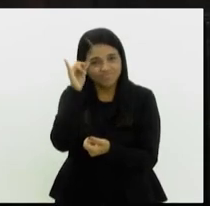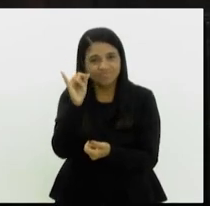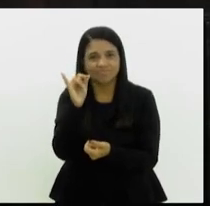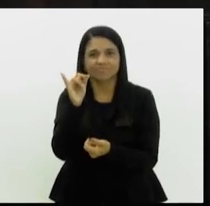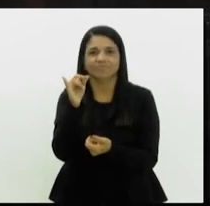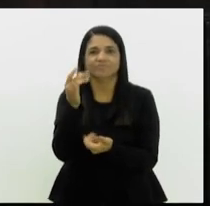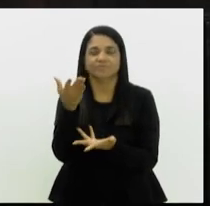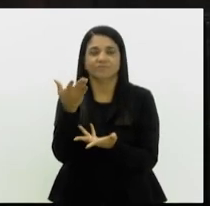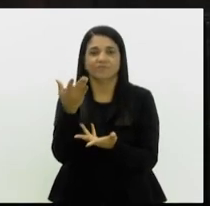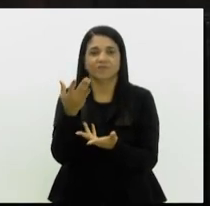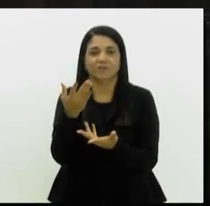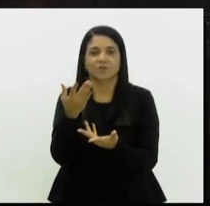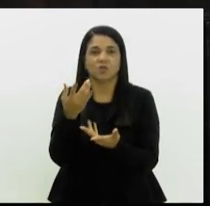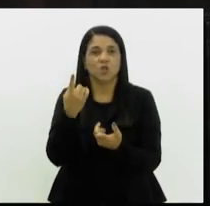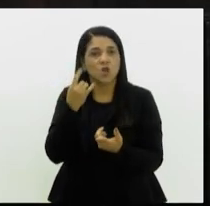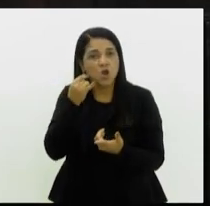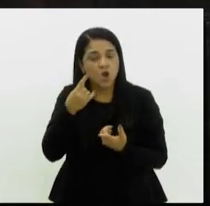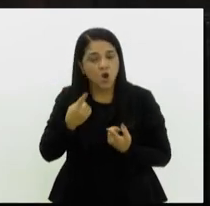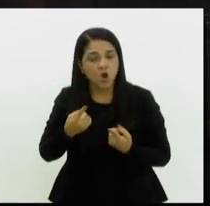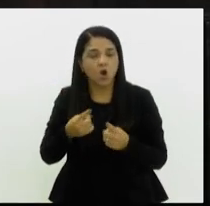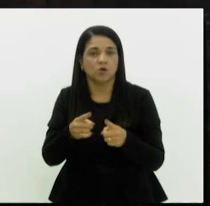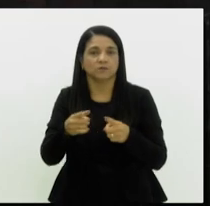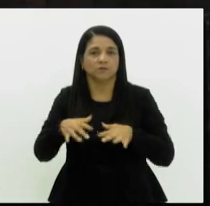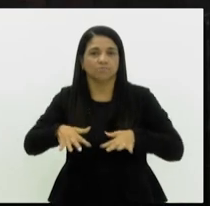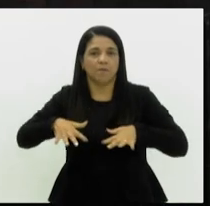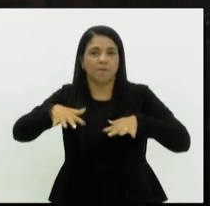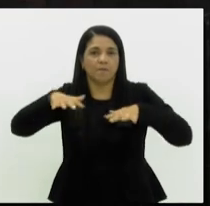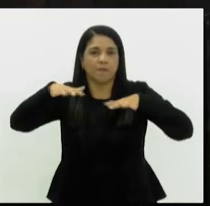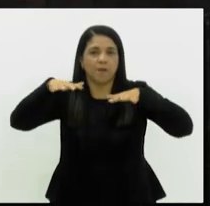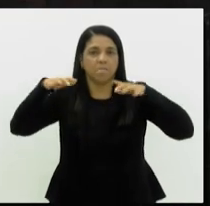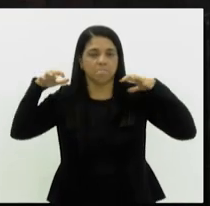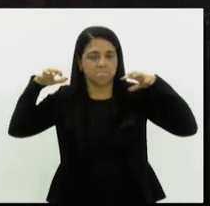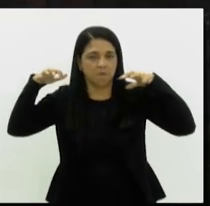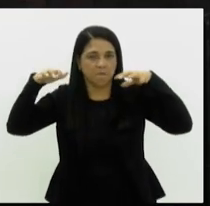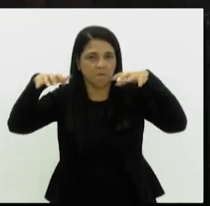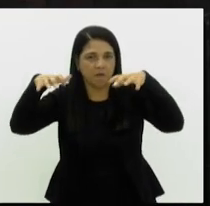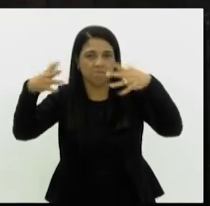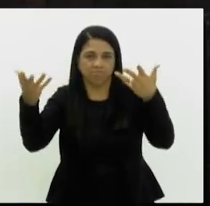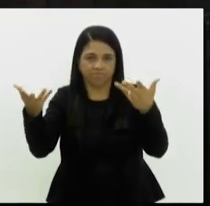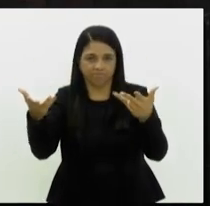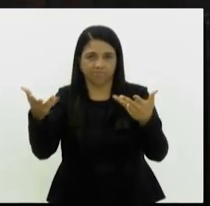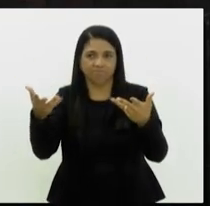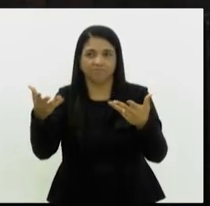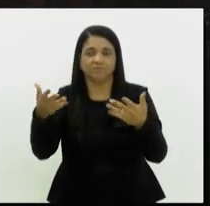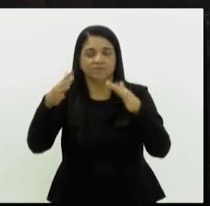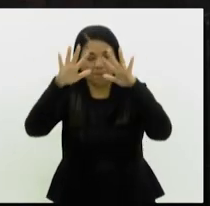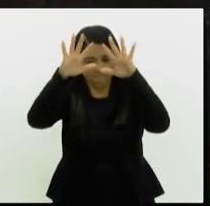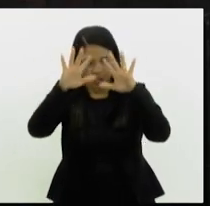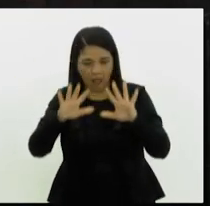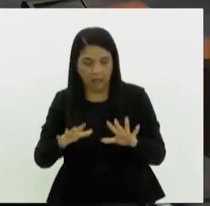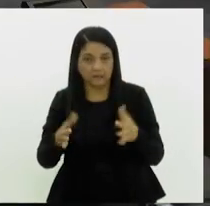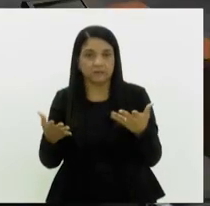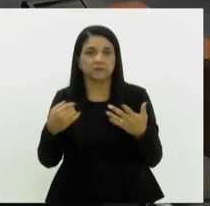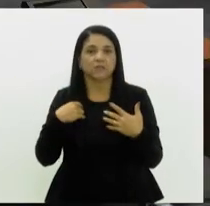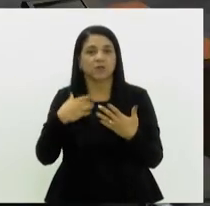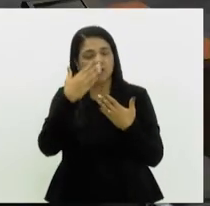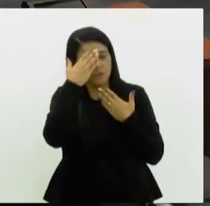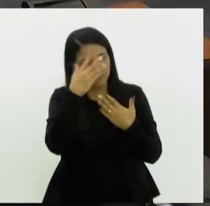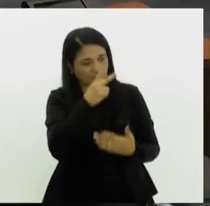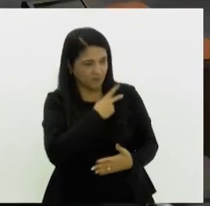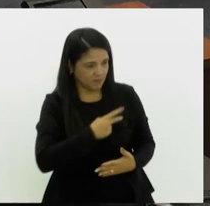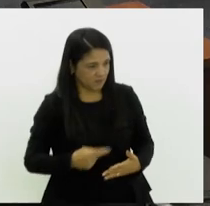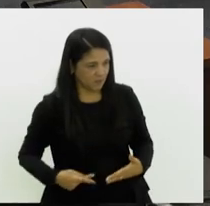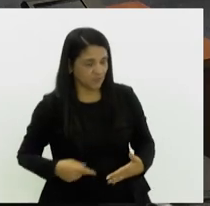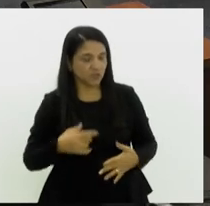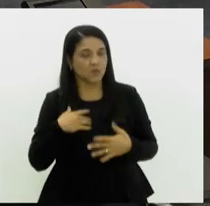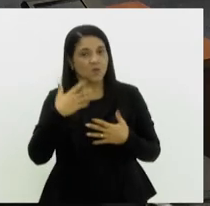e de combate aos alagamentos, às enchentes e às grandes catástrofes existentes. Muito obrigado, presidenta. É uma honra ser